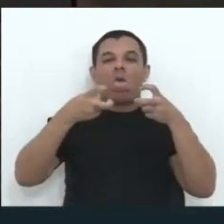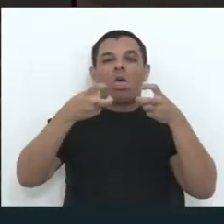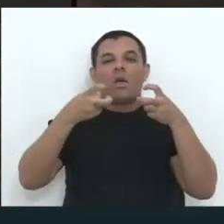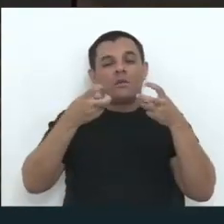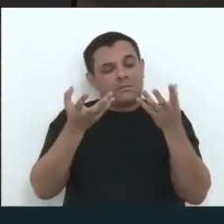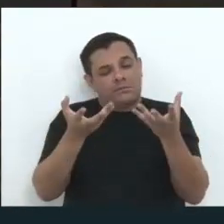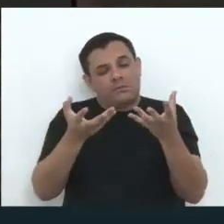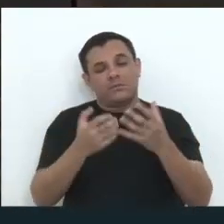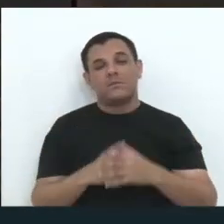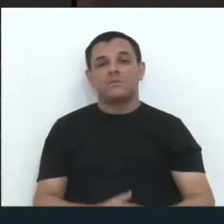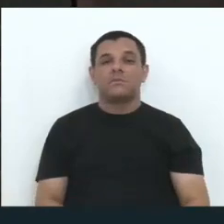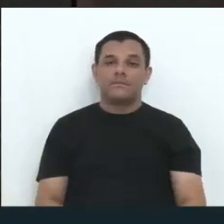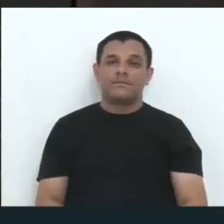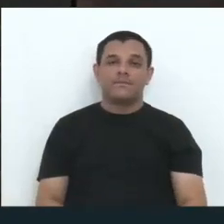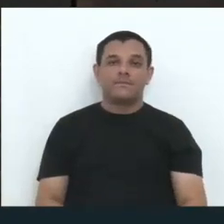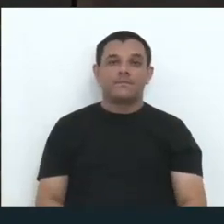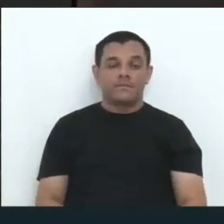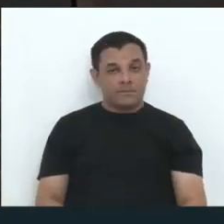arrecadar.